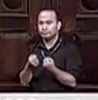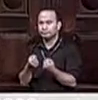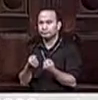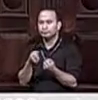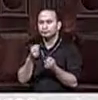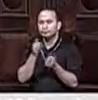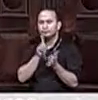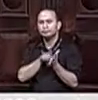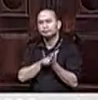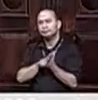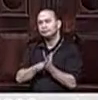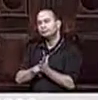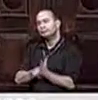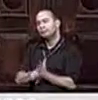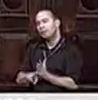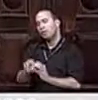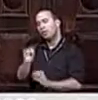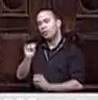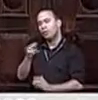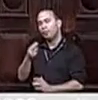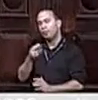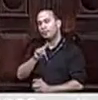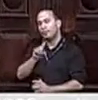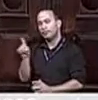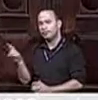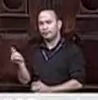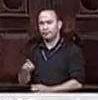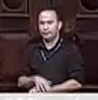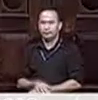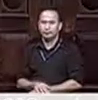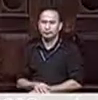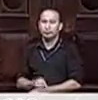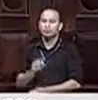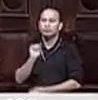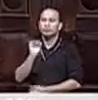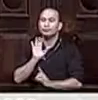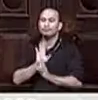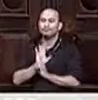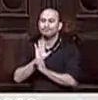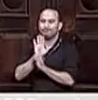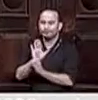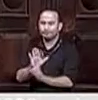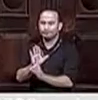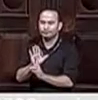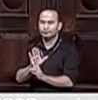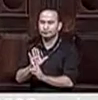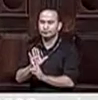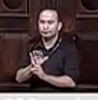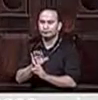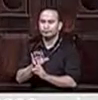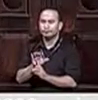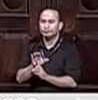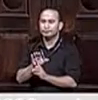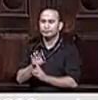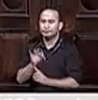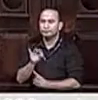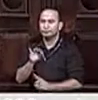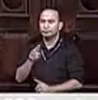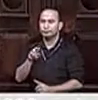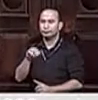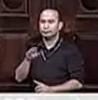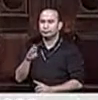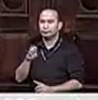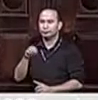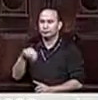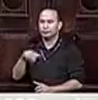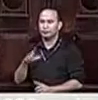homologar ou não o que sugere o Tribunal de Contas.